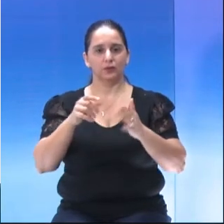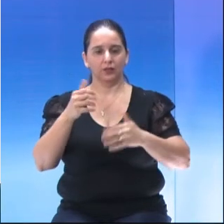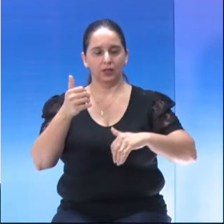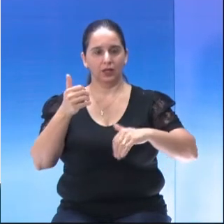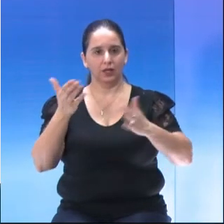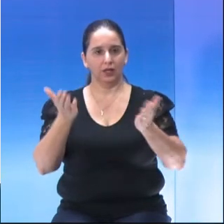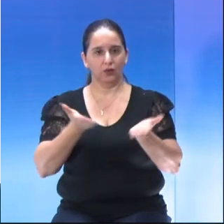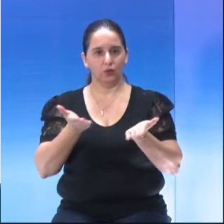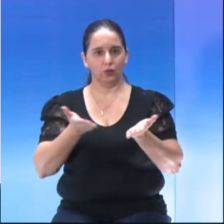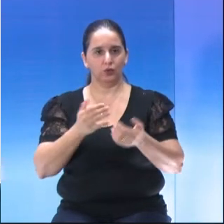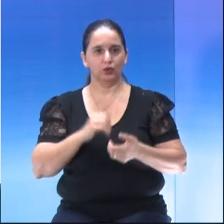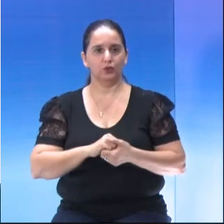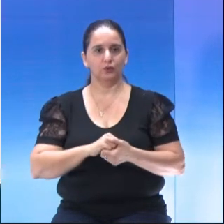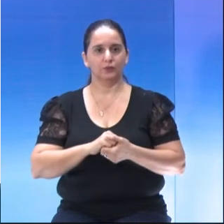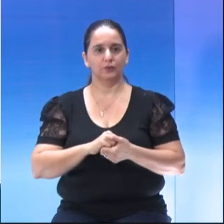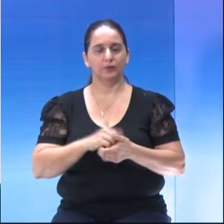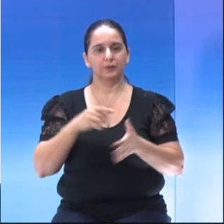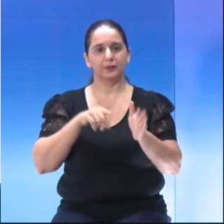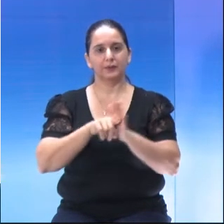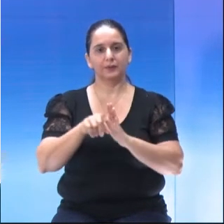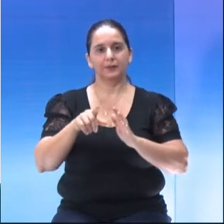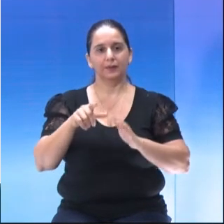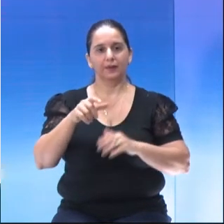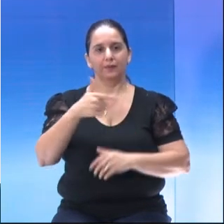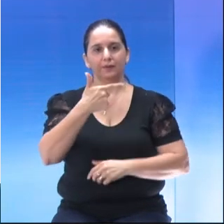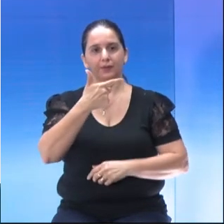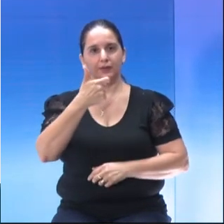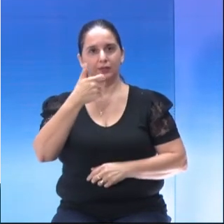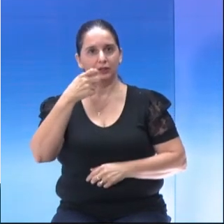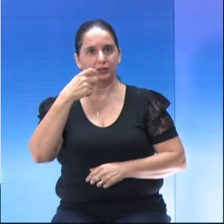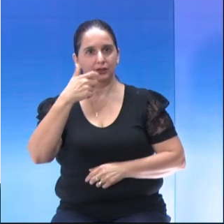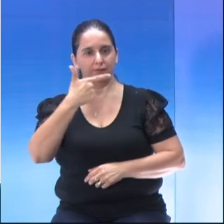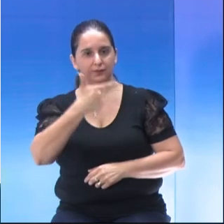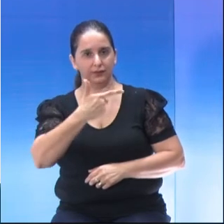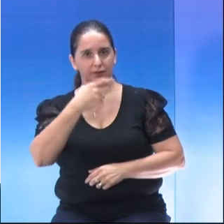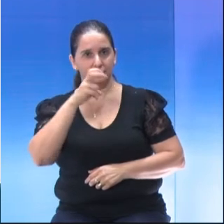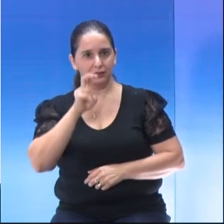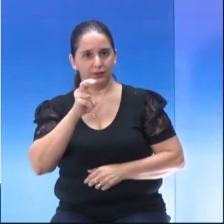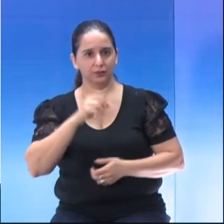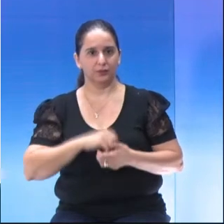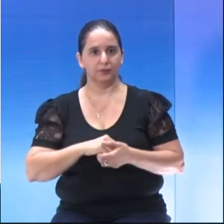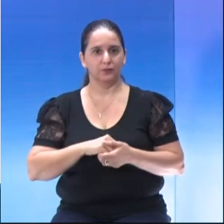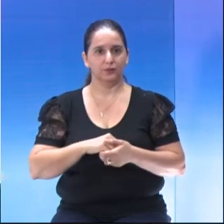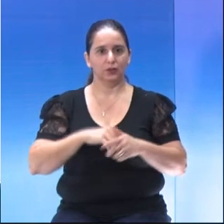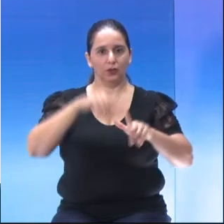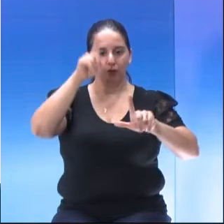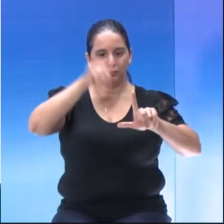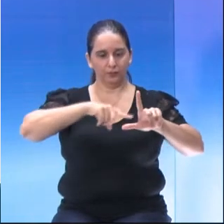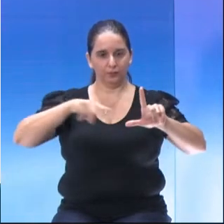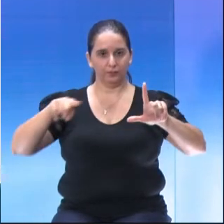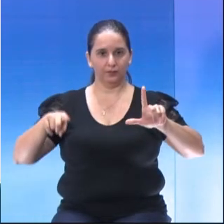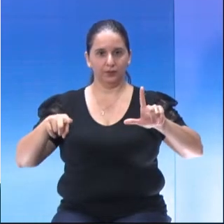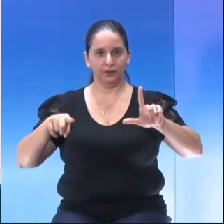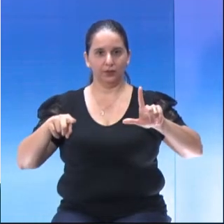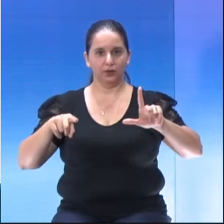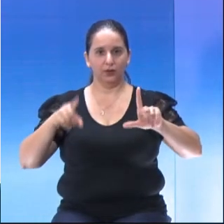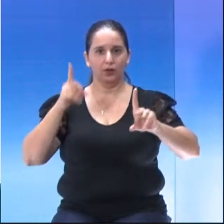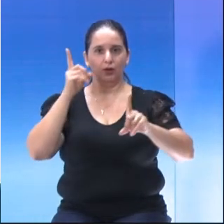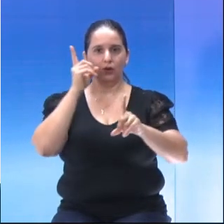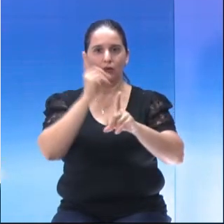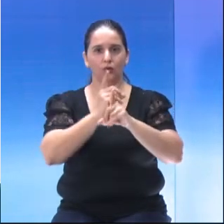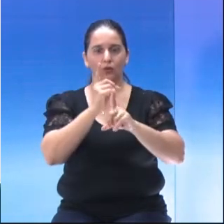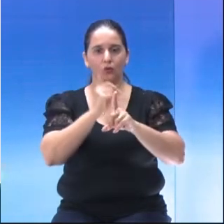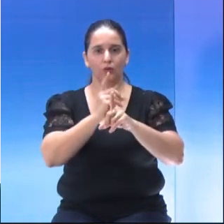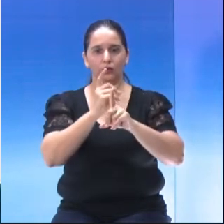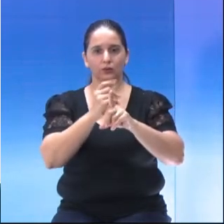análise. Questão 25. Sobre o plano cartesiano a seguir, encontra-se a logomarca de uma empresa